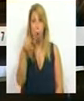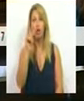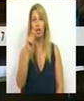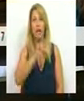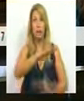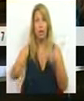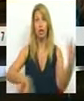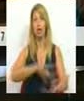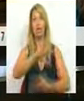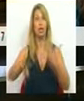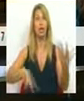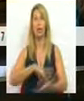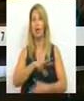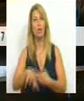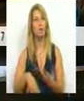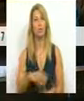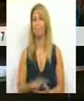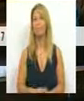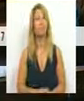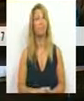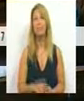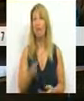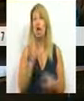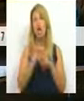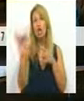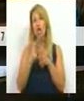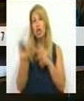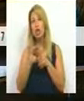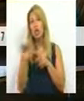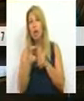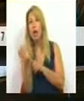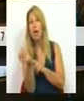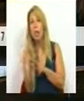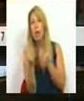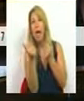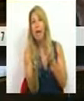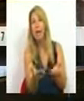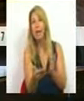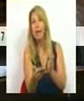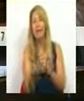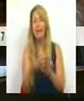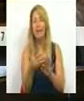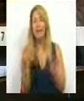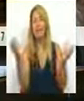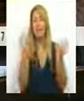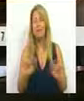geringonça não serão bocejados pela sorte, com toda a certeza, Sr. Deputado. Muito obrigado.